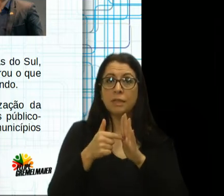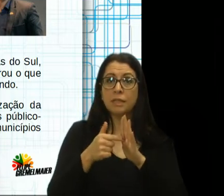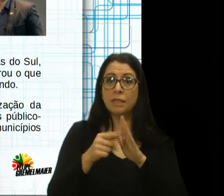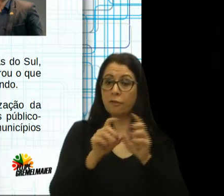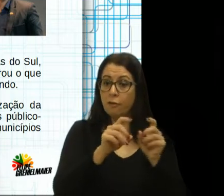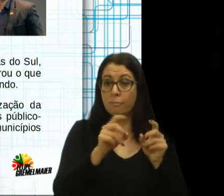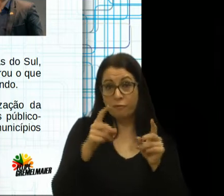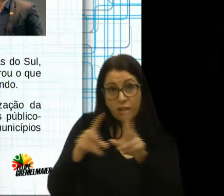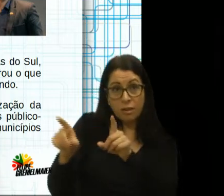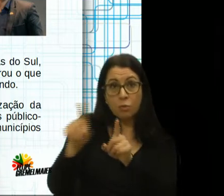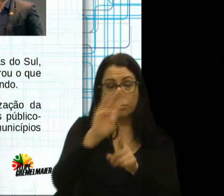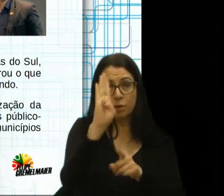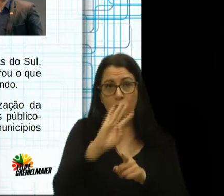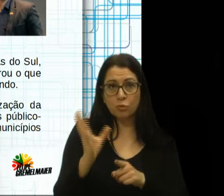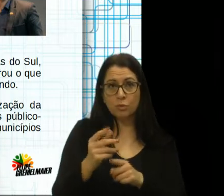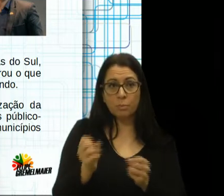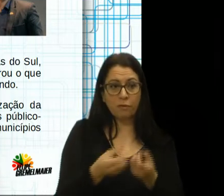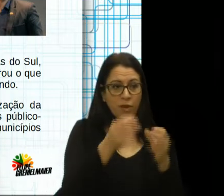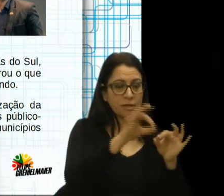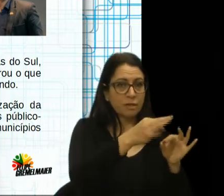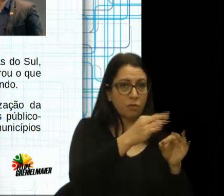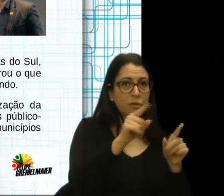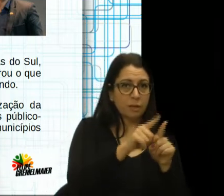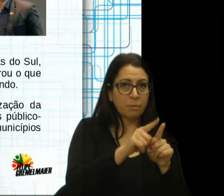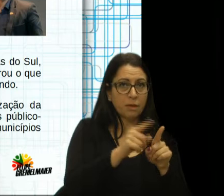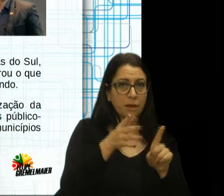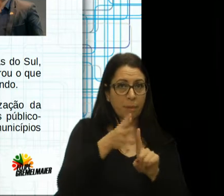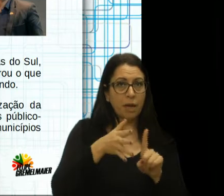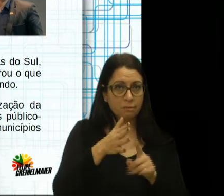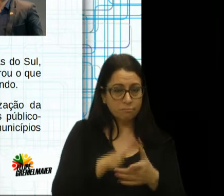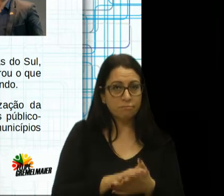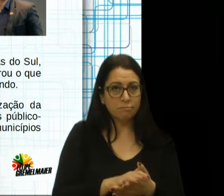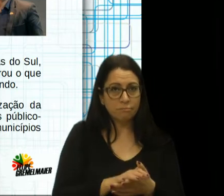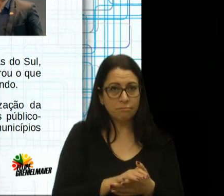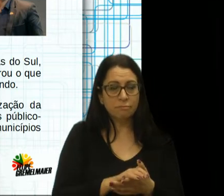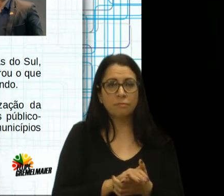inteiro. Inclusive, ela referiu até a Festa da Uva durante a sua palestra.